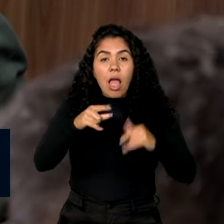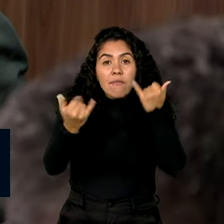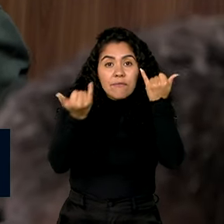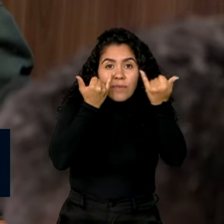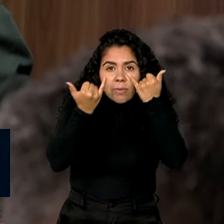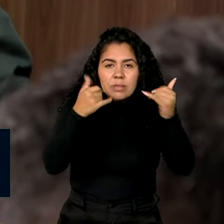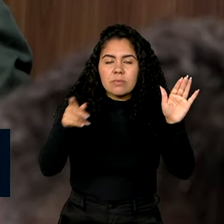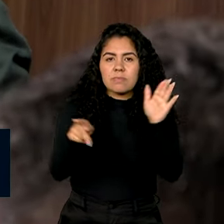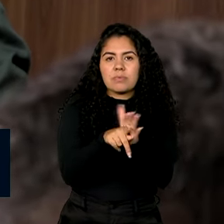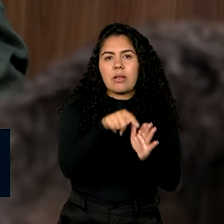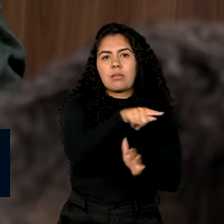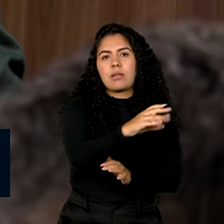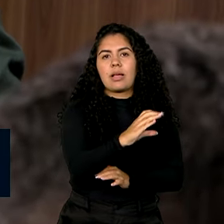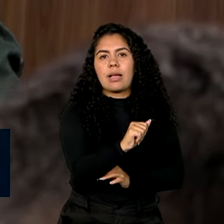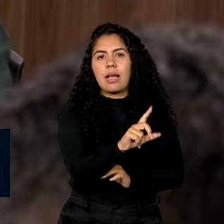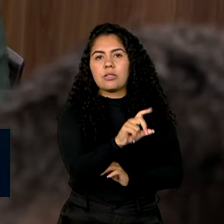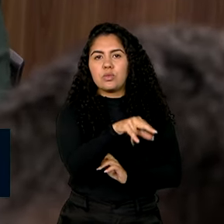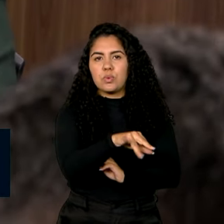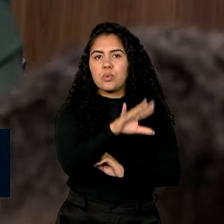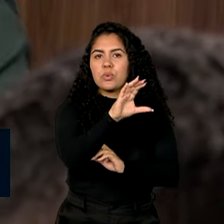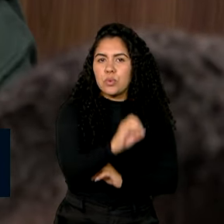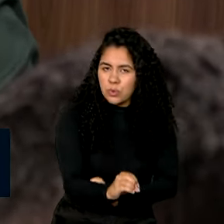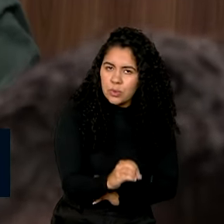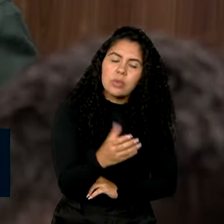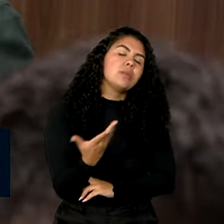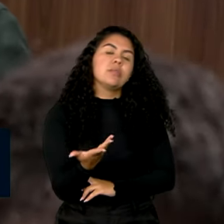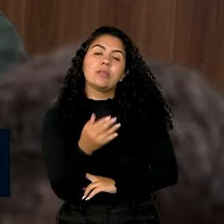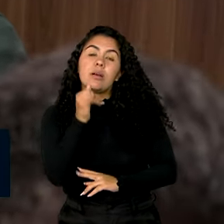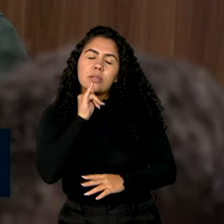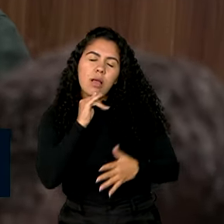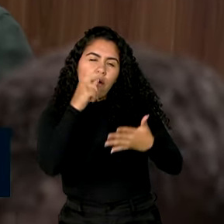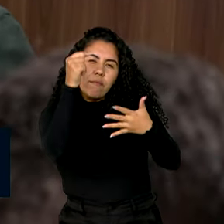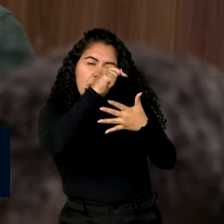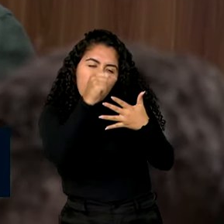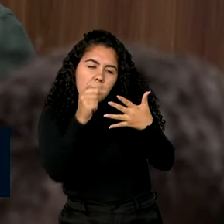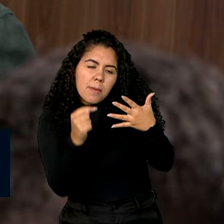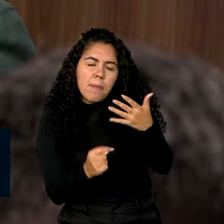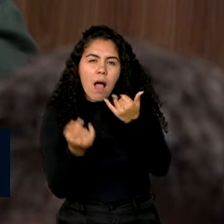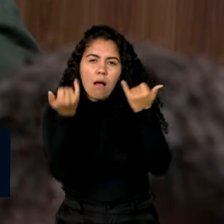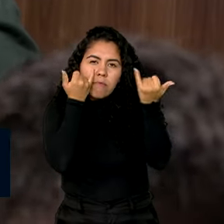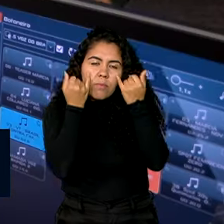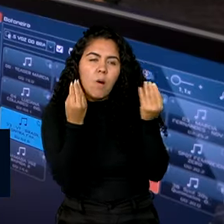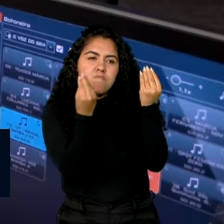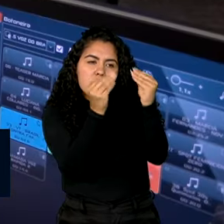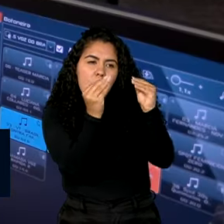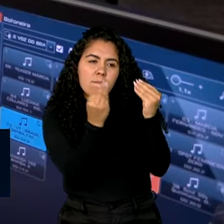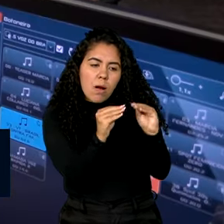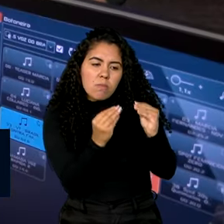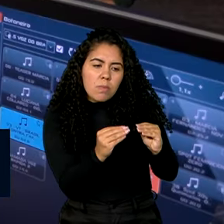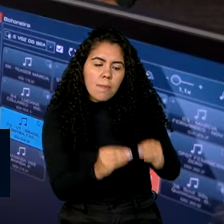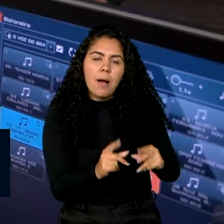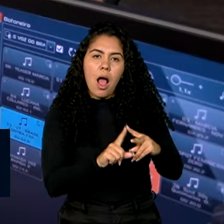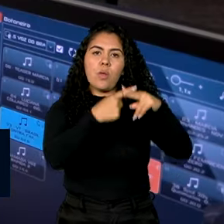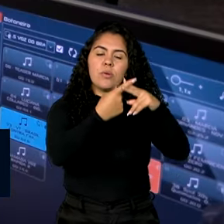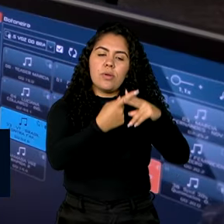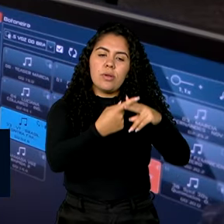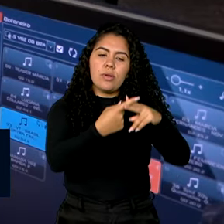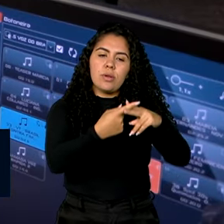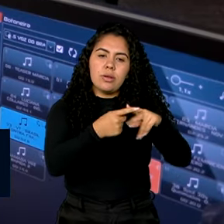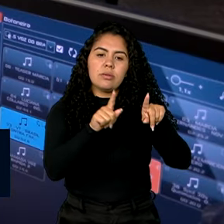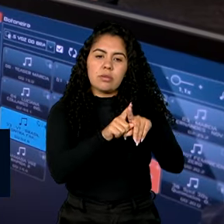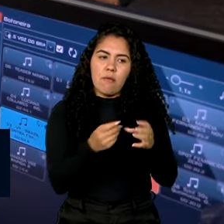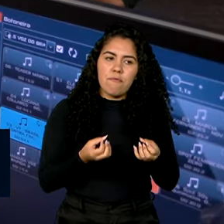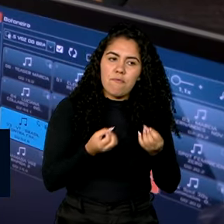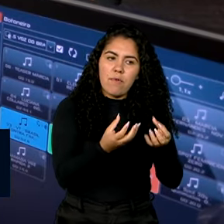do cadastro único ele vai lá e vai fazer o cadastro Todas aquelas informações que estão no cadastro único ele atualiza ou ele enfor o